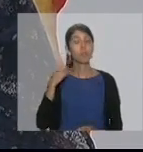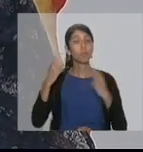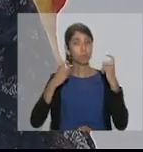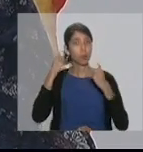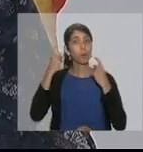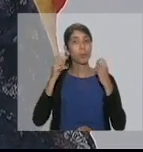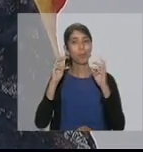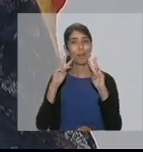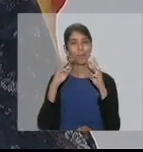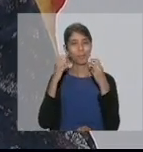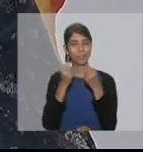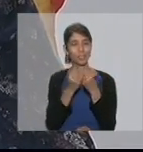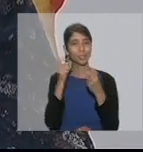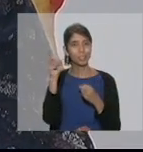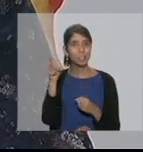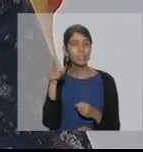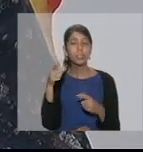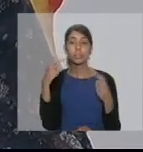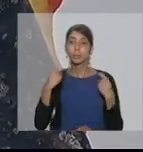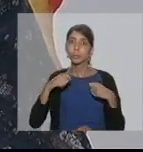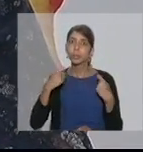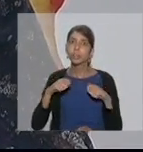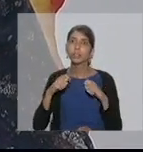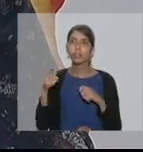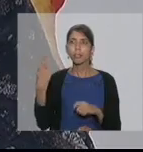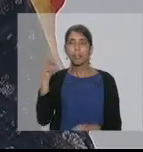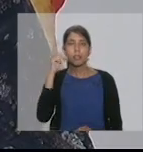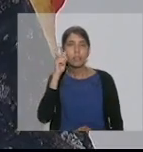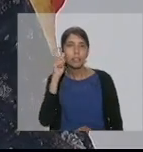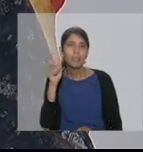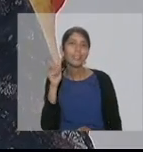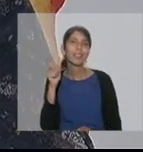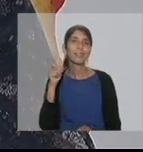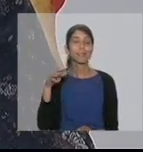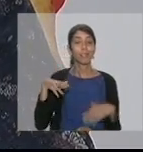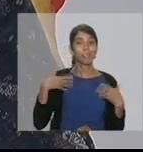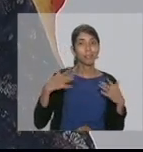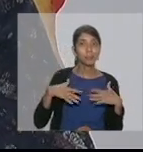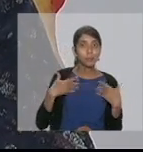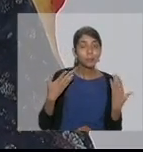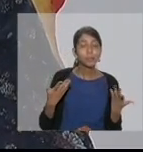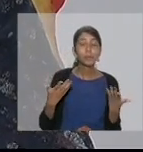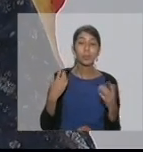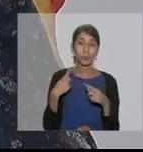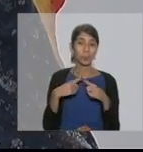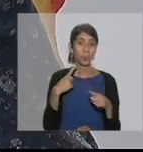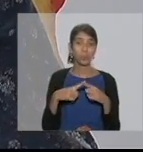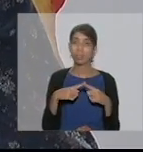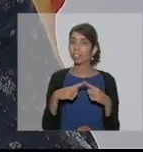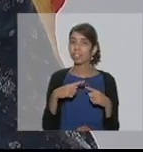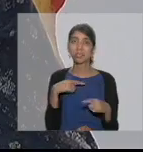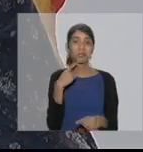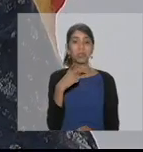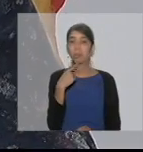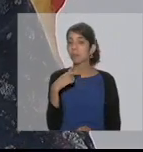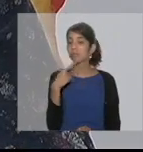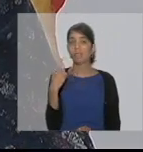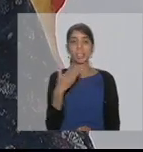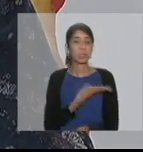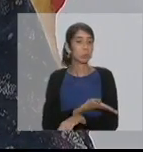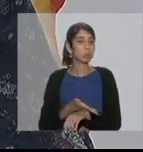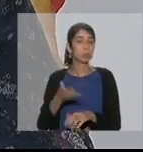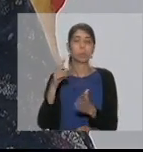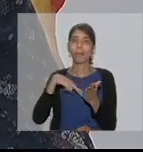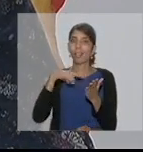preocupação nas oficinas, né? Tem que ser algo que eles se interessem, que seja divertido, porque senão você não cria esse hábito. Se